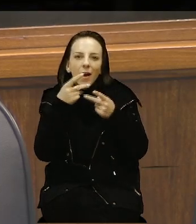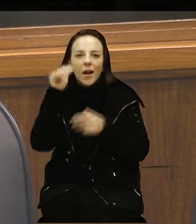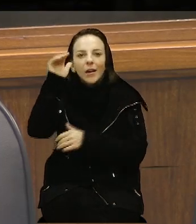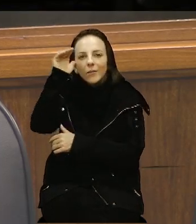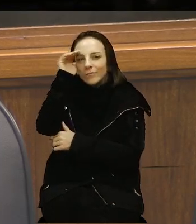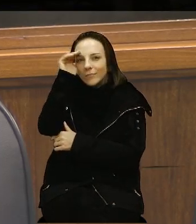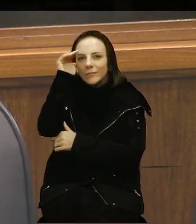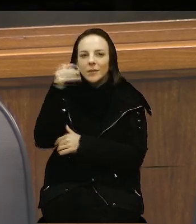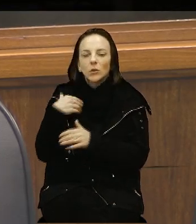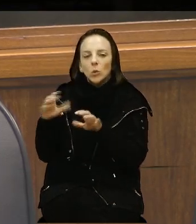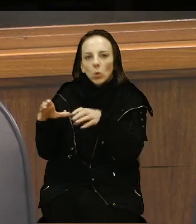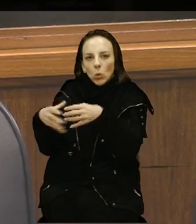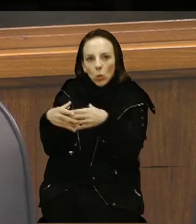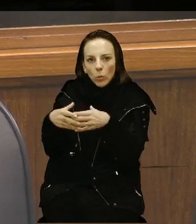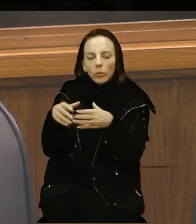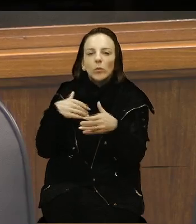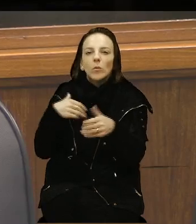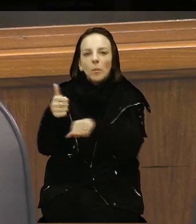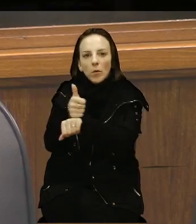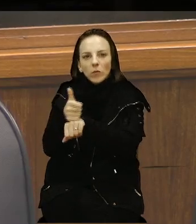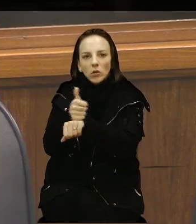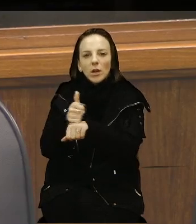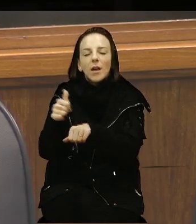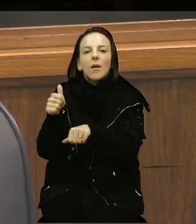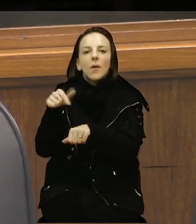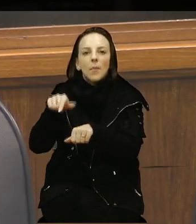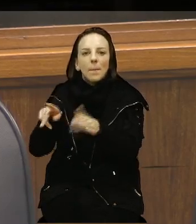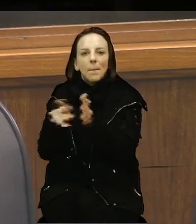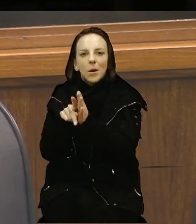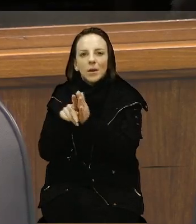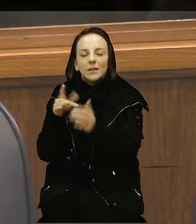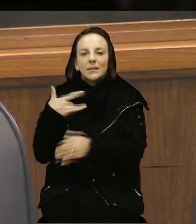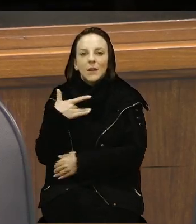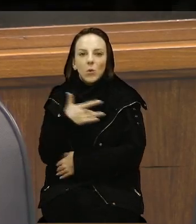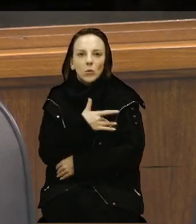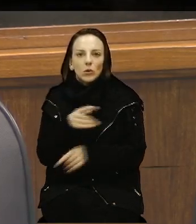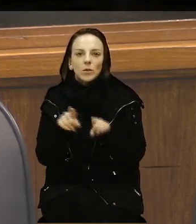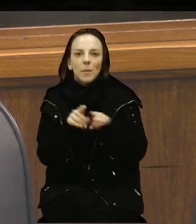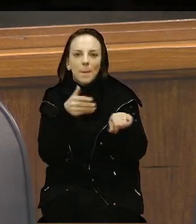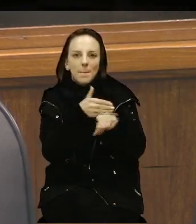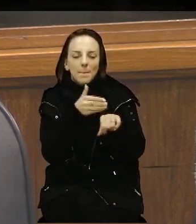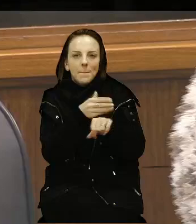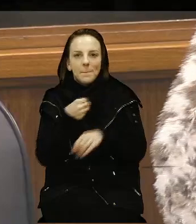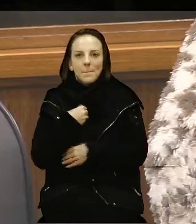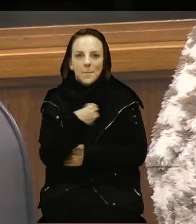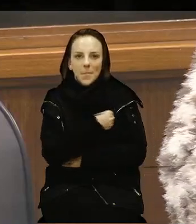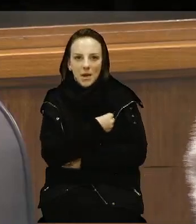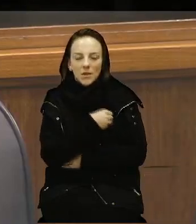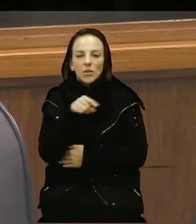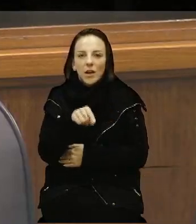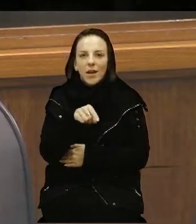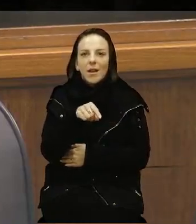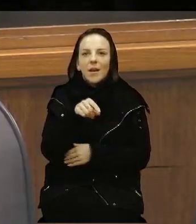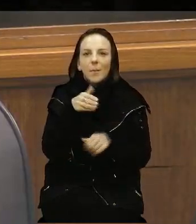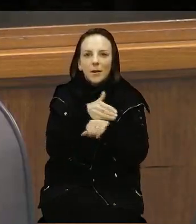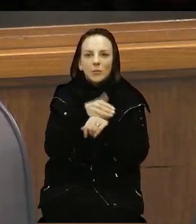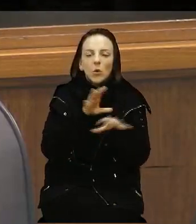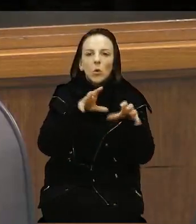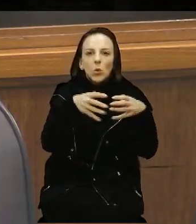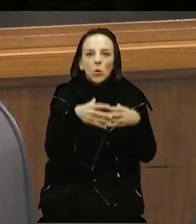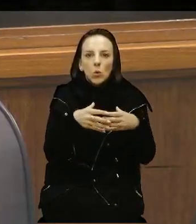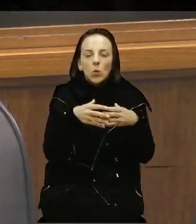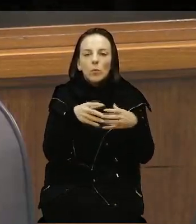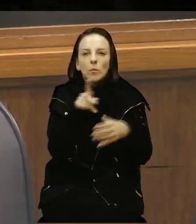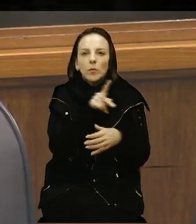com profissionais de saúde e com a participação médica. Maria Helena foi membro do corpo docente da Faculdade de